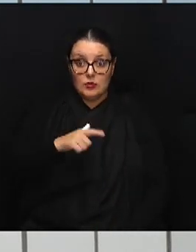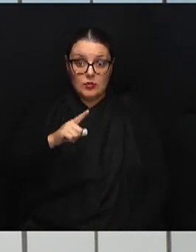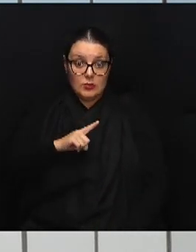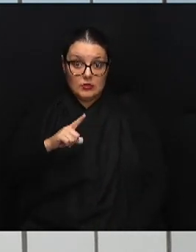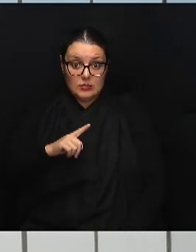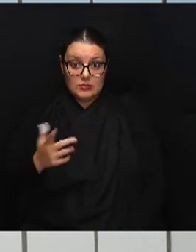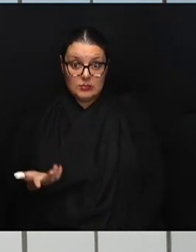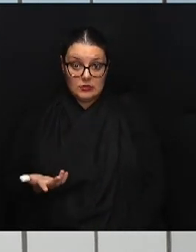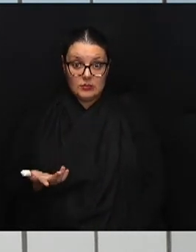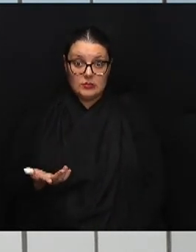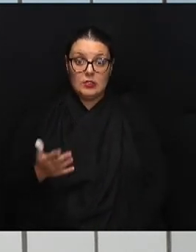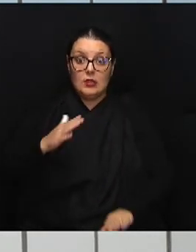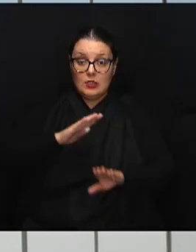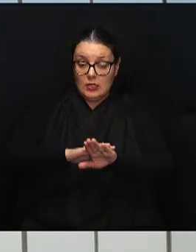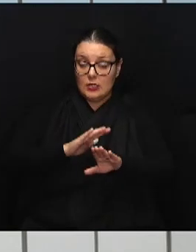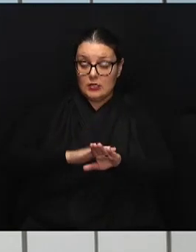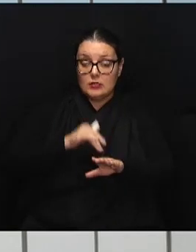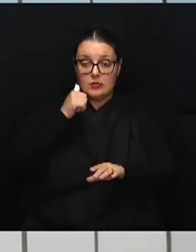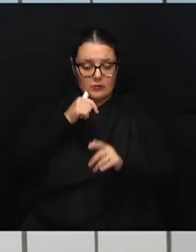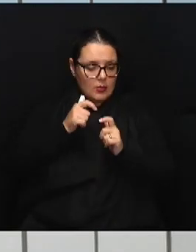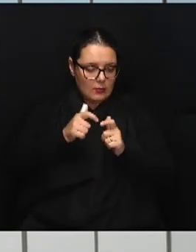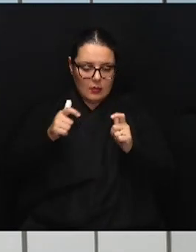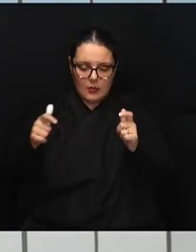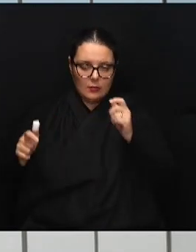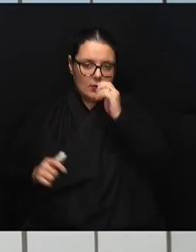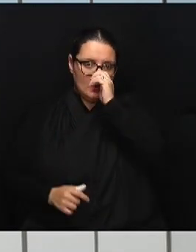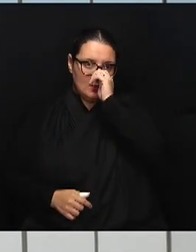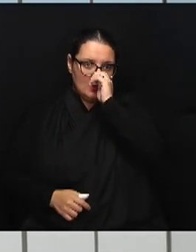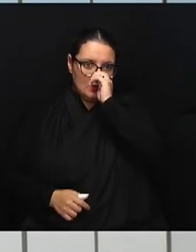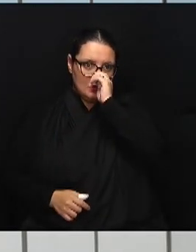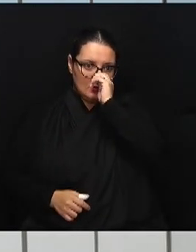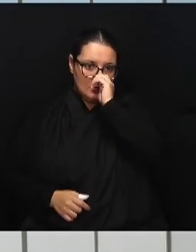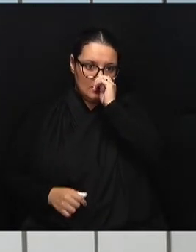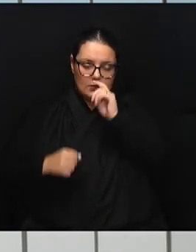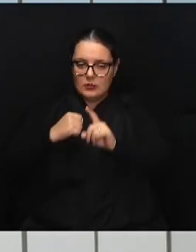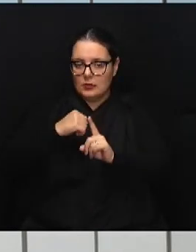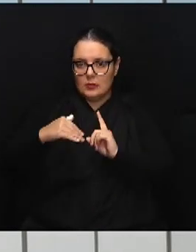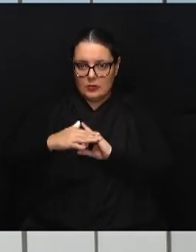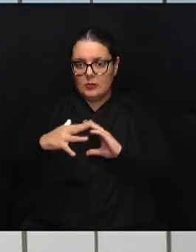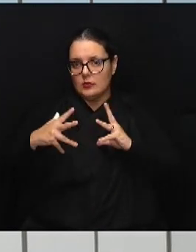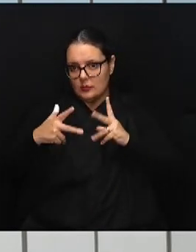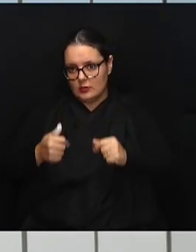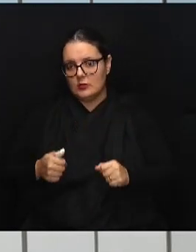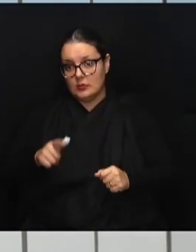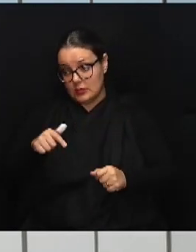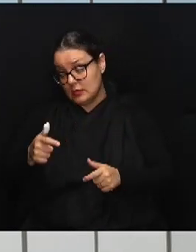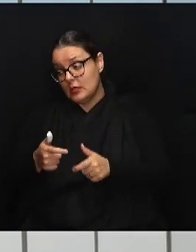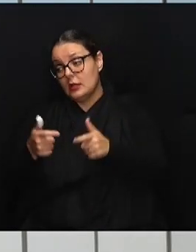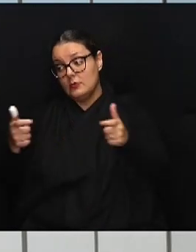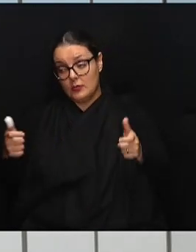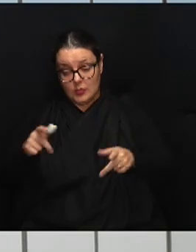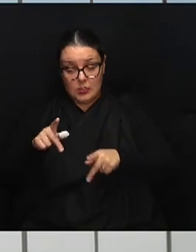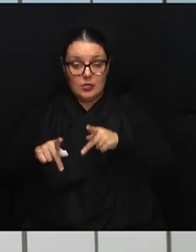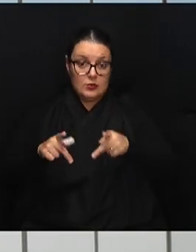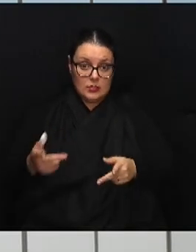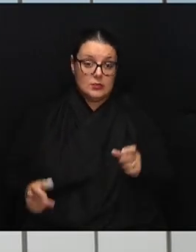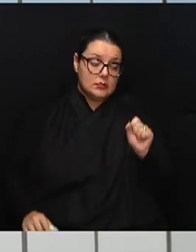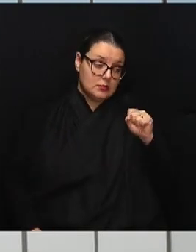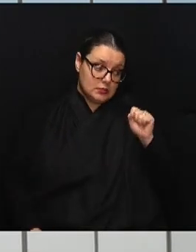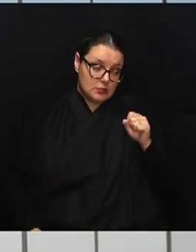a ação das mulheres crescendo na sociedade como um todo, que são, inclusive, a maioria da população. Sim.